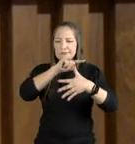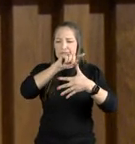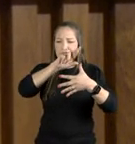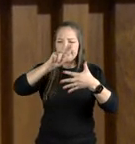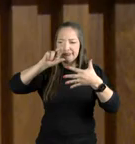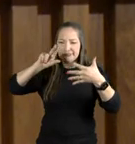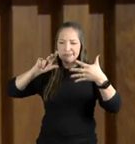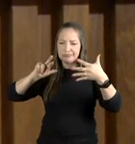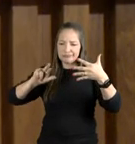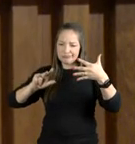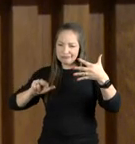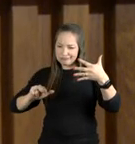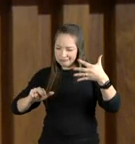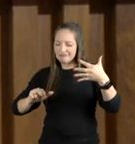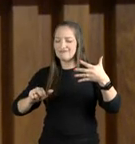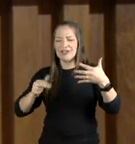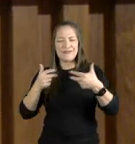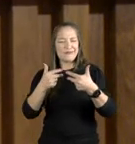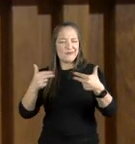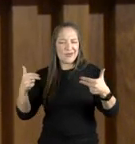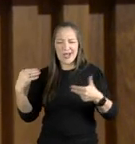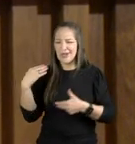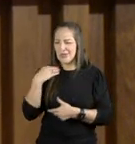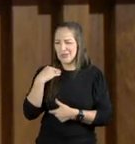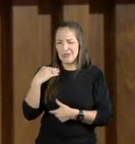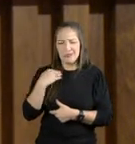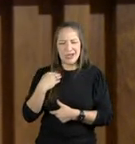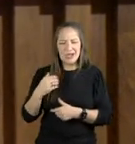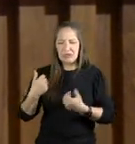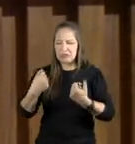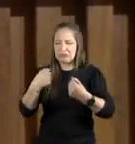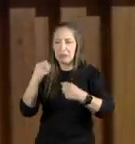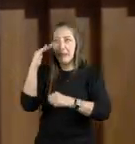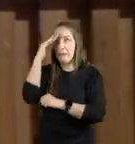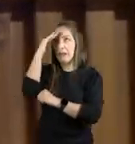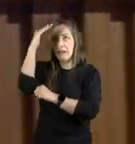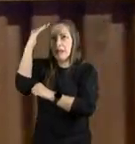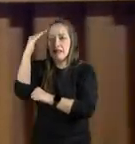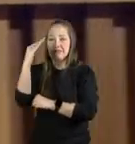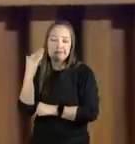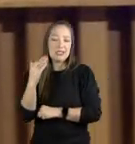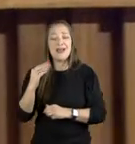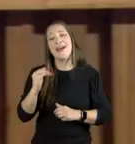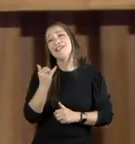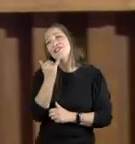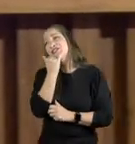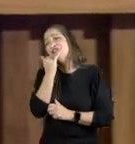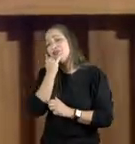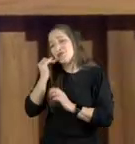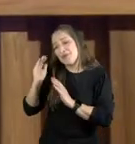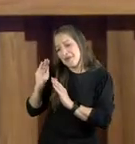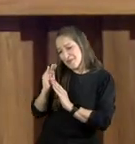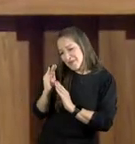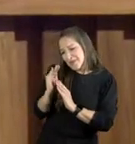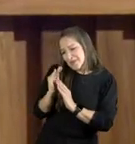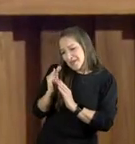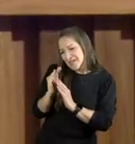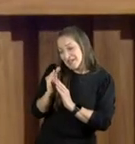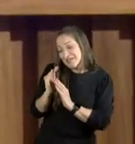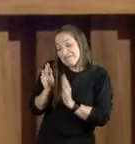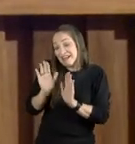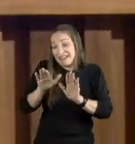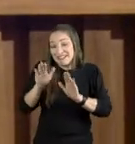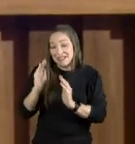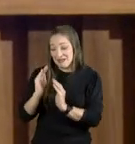bancos, né? Sem priorização daquele banco. Então, desculpa, Banco do Brasil, mas se você vai no Banco do Brasil e o Banco do Brasil vai te